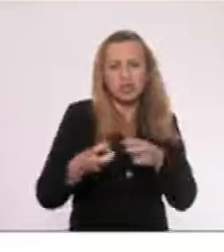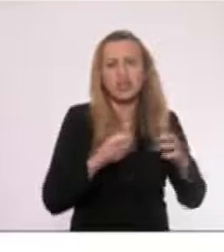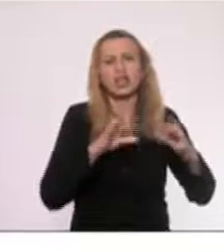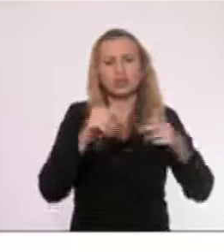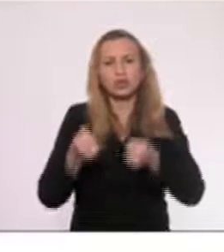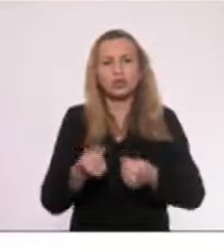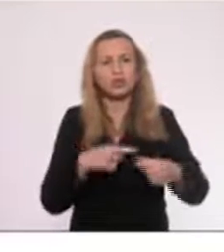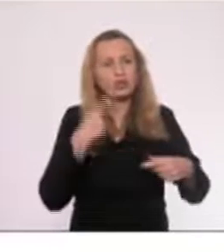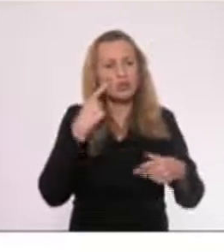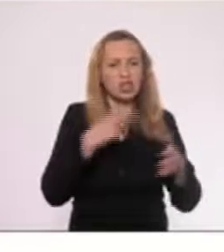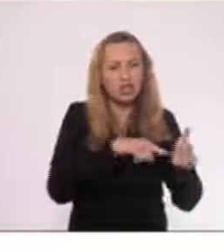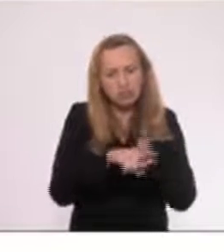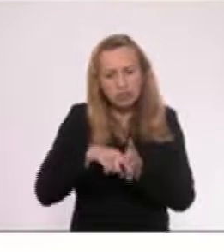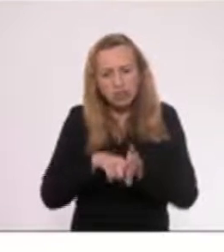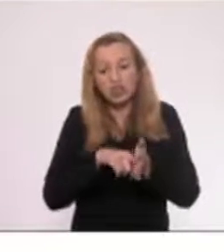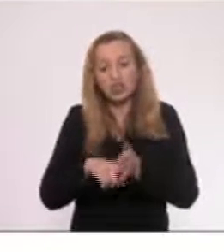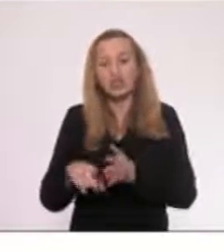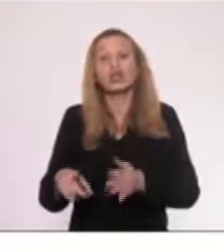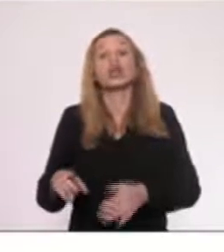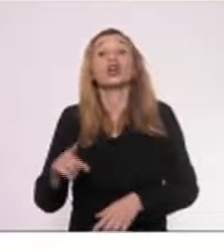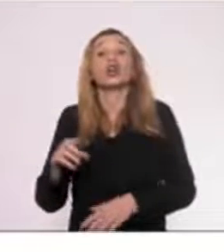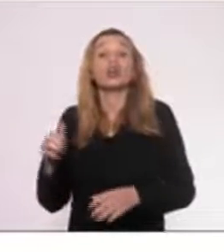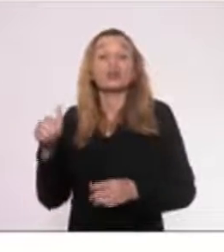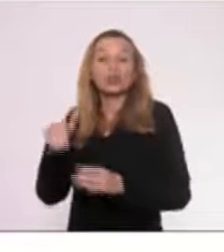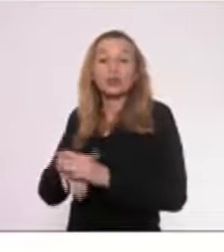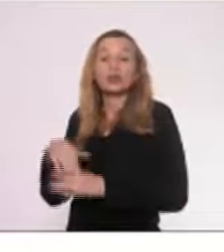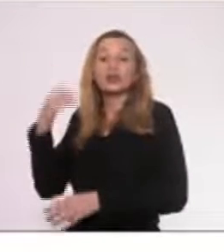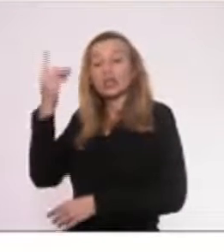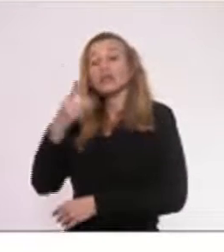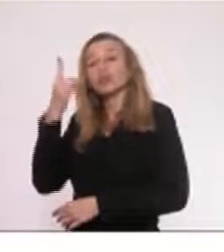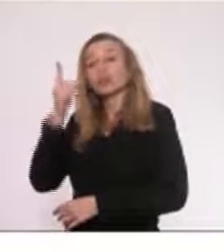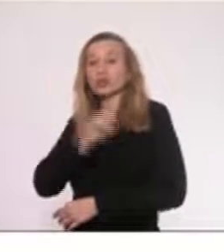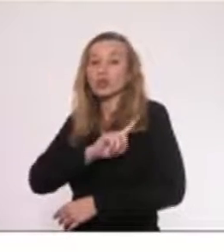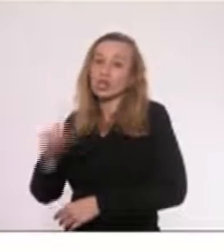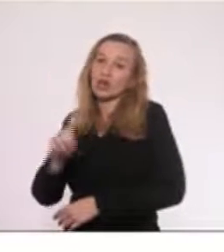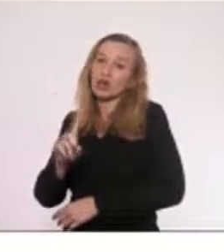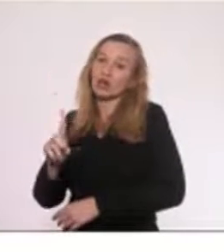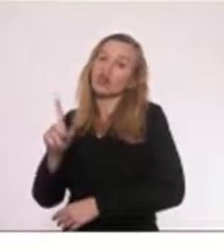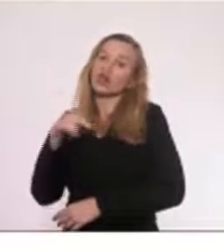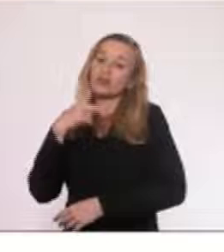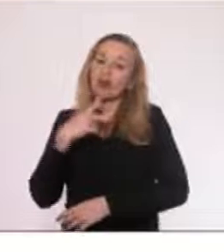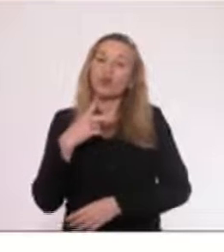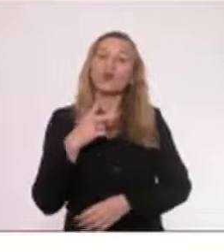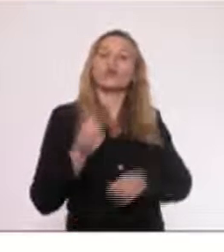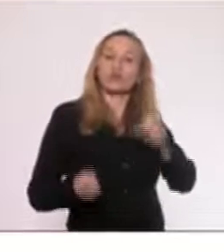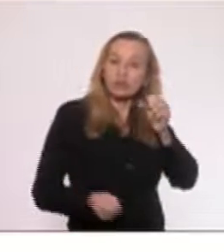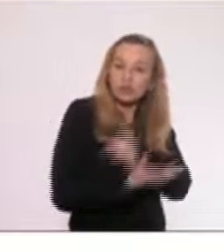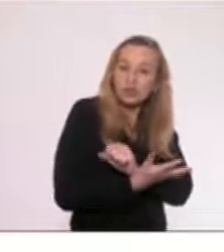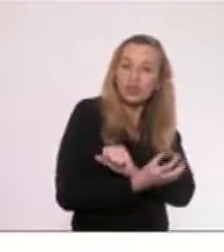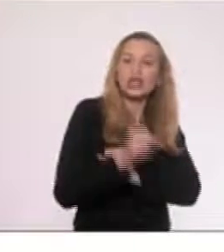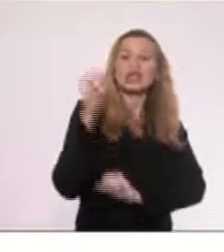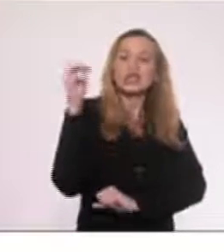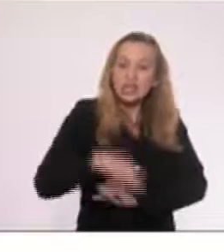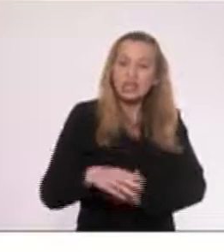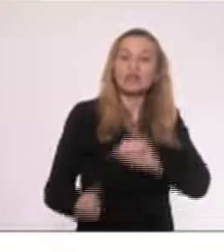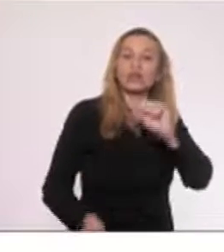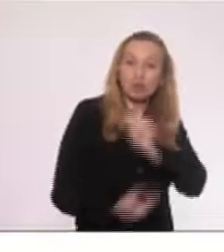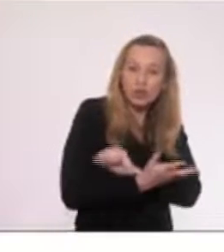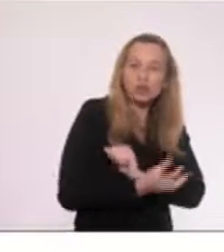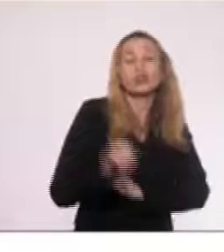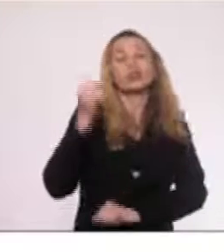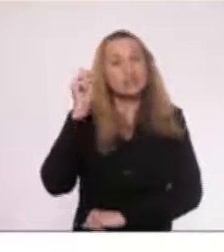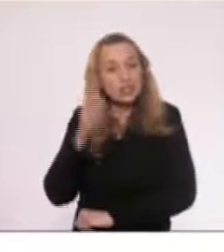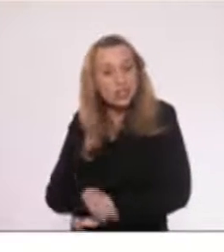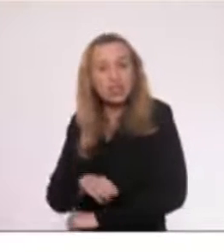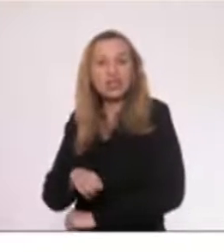que é a fiscalização. E o deputado que votou não nesse plenário, ele disse sim para a corrupção, ele disse sim